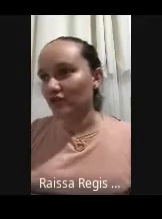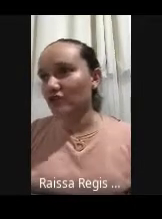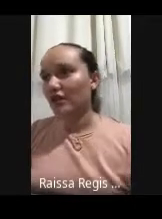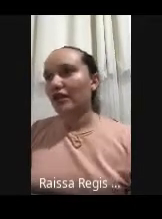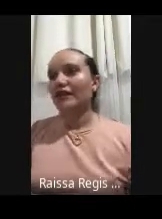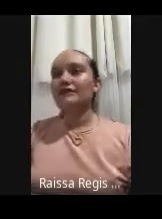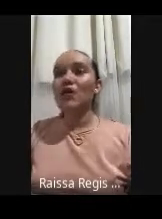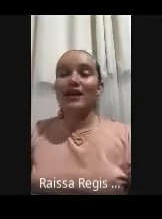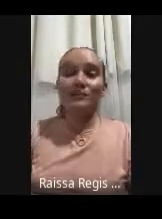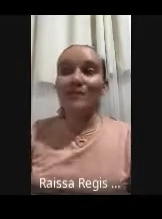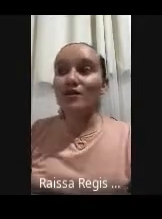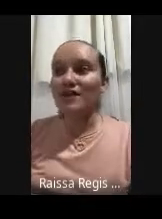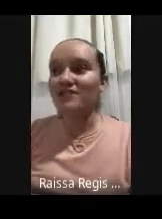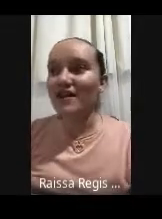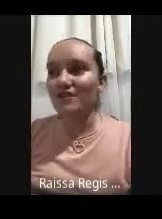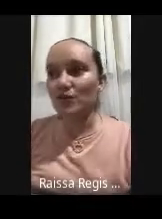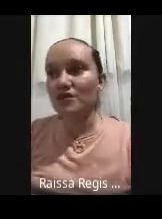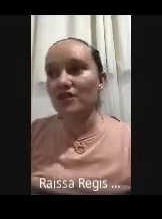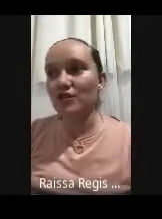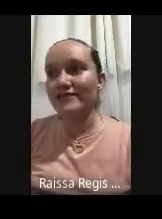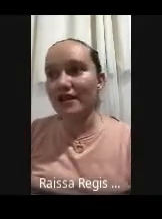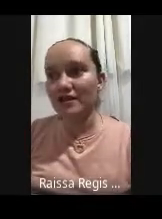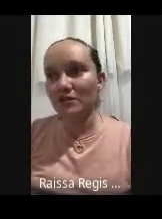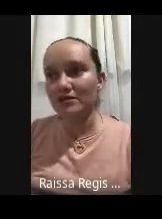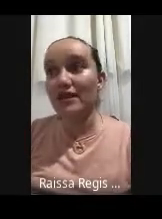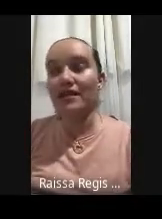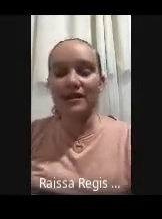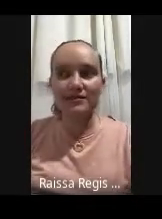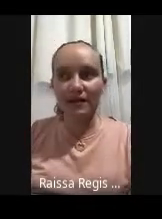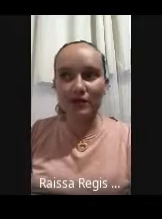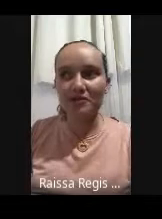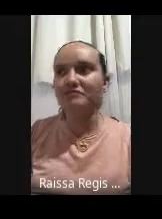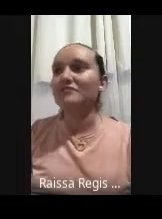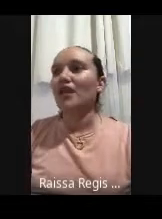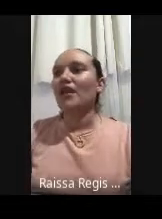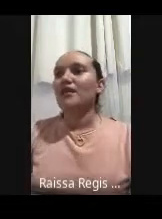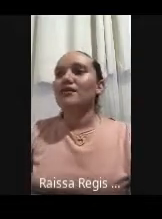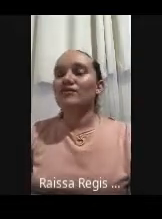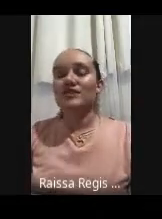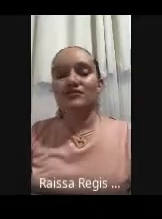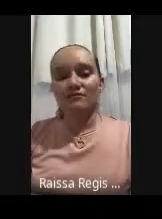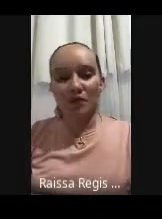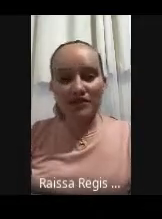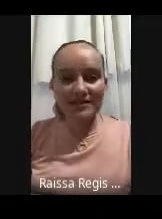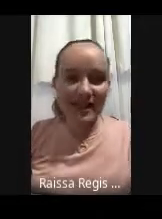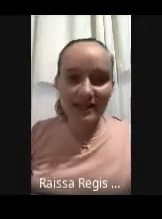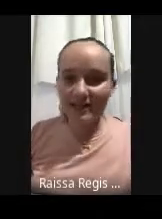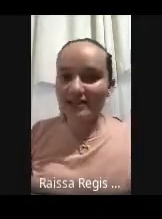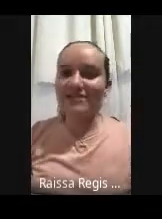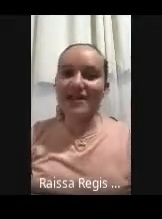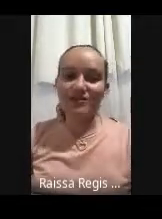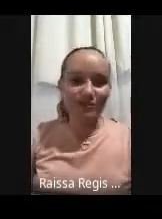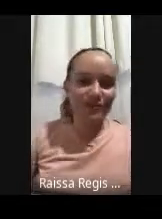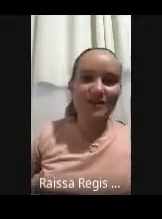para frente. Então, ela também mostra as variações regionais da Libras, enriquecendo-a. Então, você pode desenhar